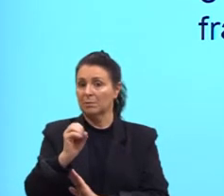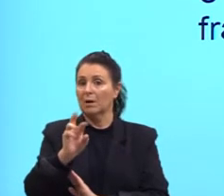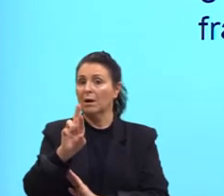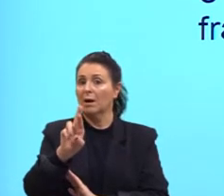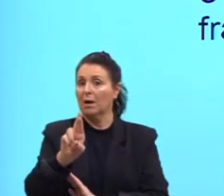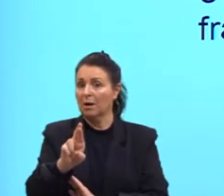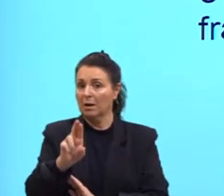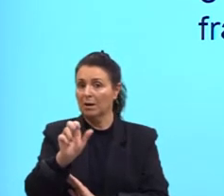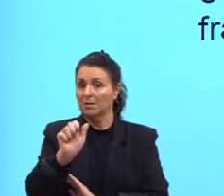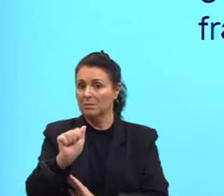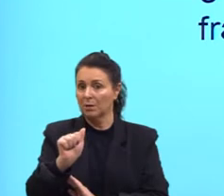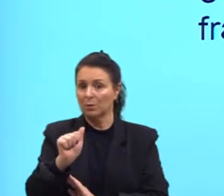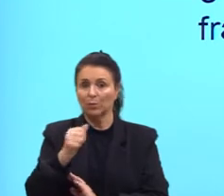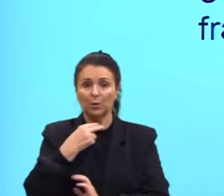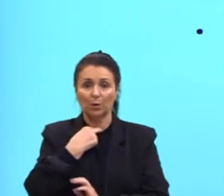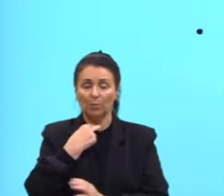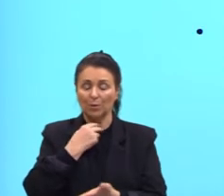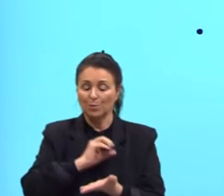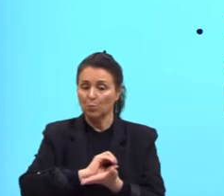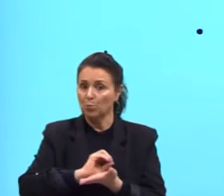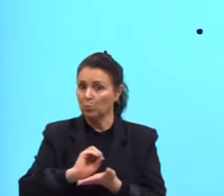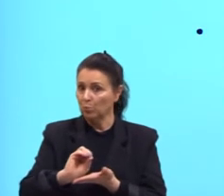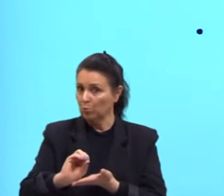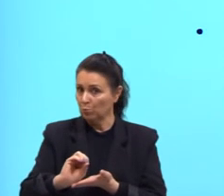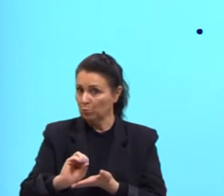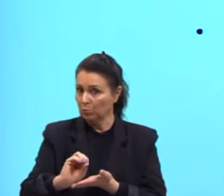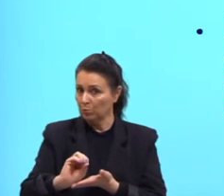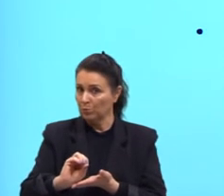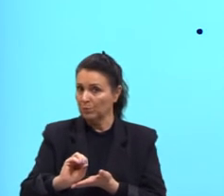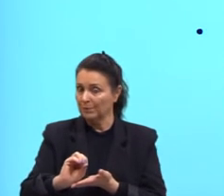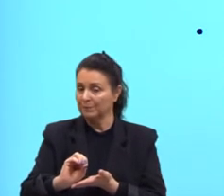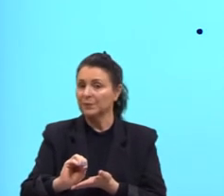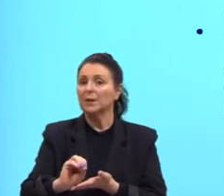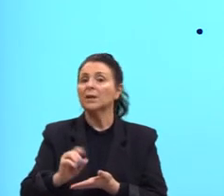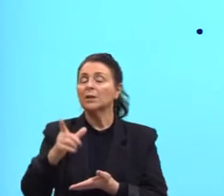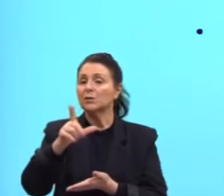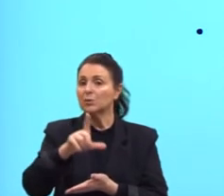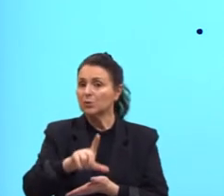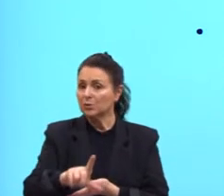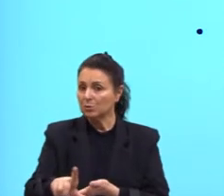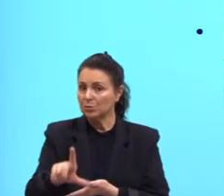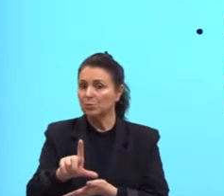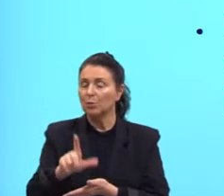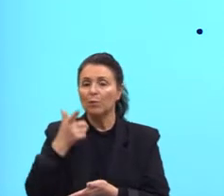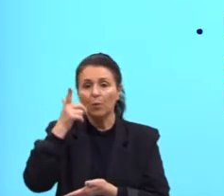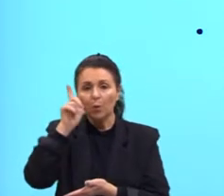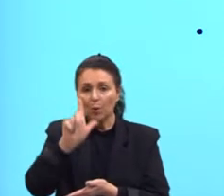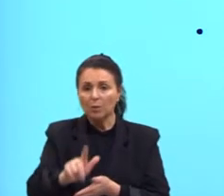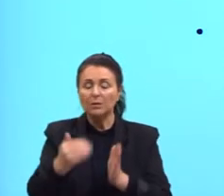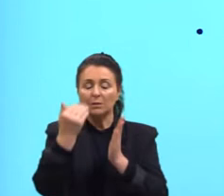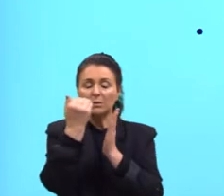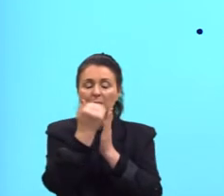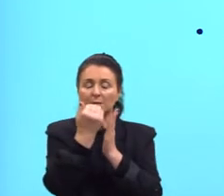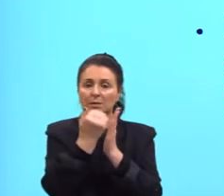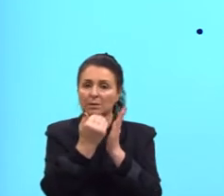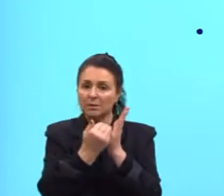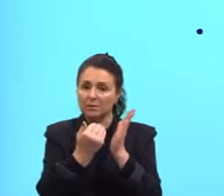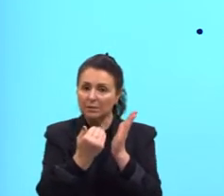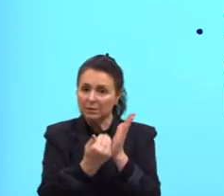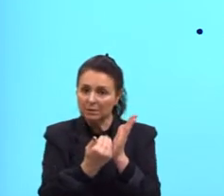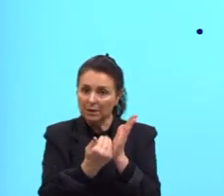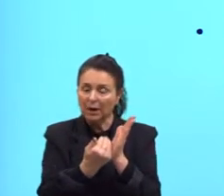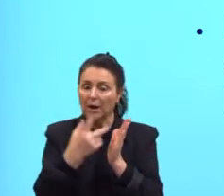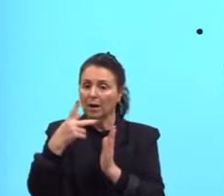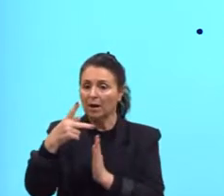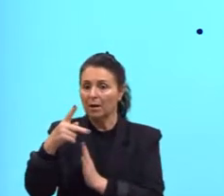não pode ser nula oi e daí nossa mente tá nós conseguimos classificar a